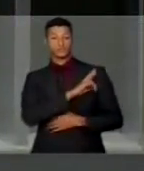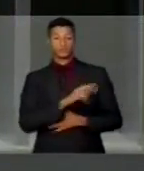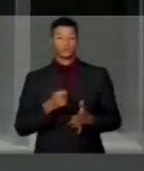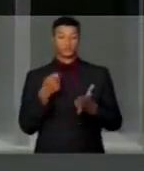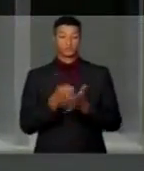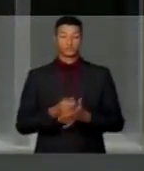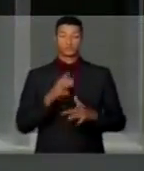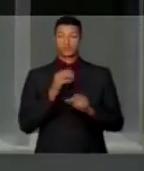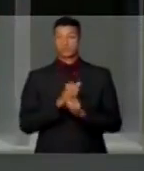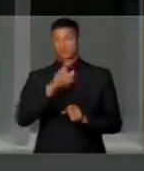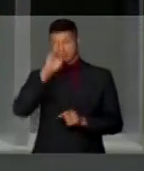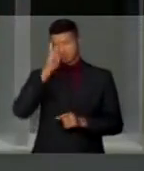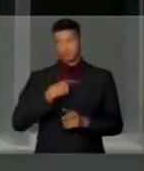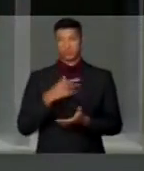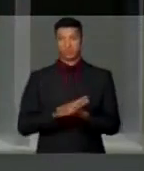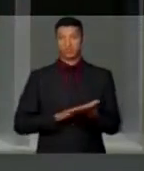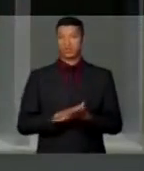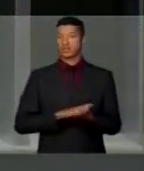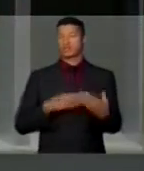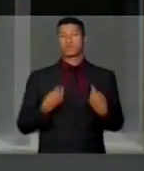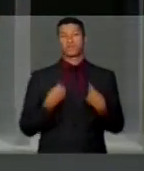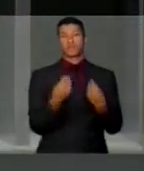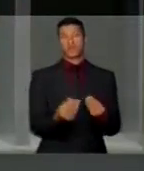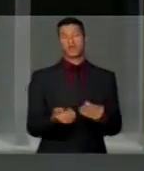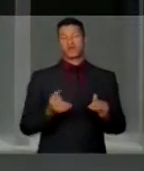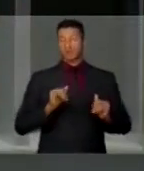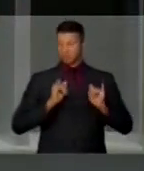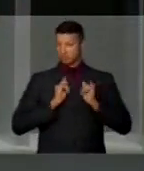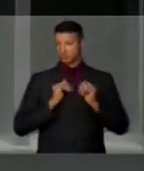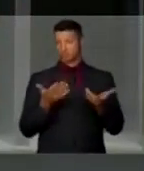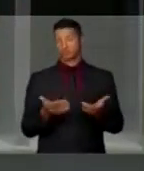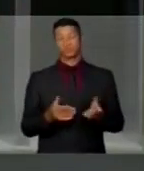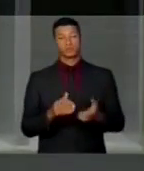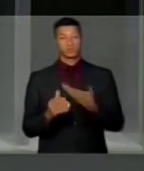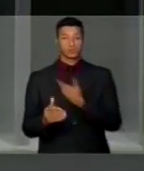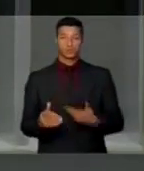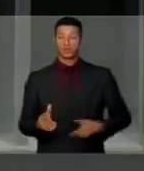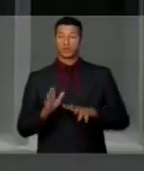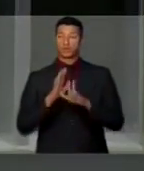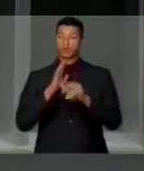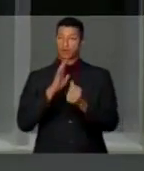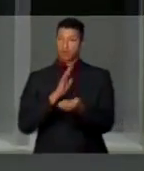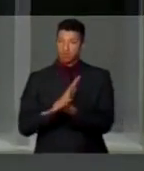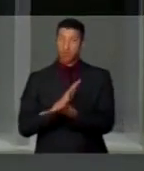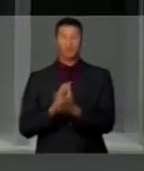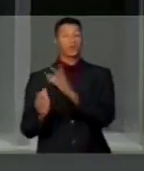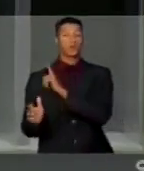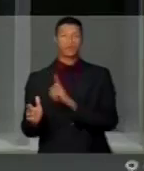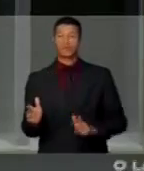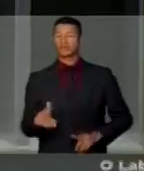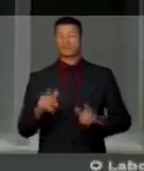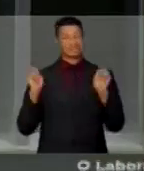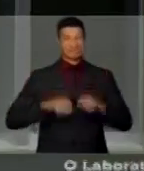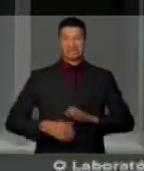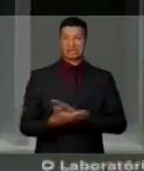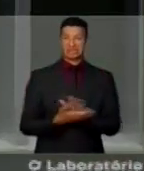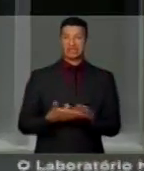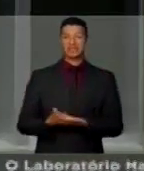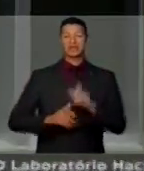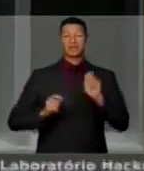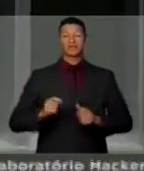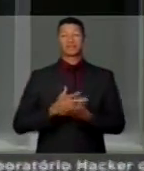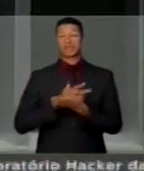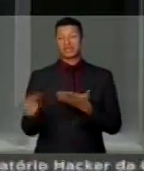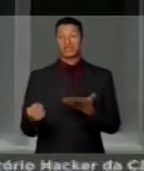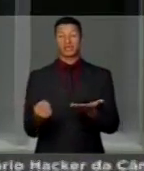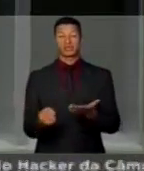pagar uma conta que não é sua. Não dá mais para nos omitirmos. Esse governo corrupto, esse governo incompetente tem que sair. E